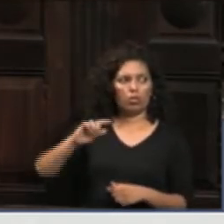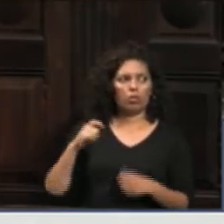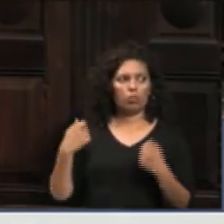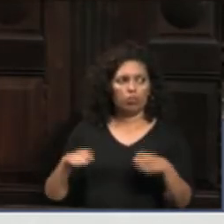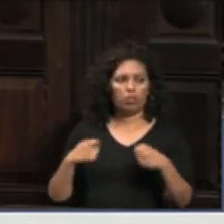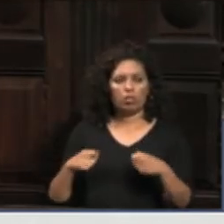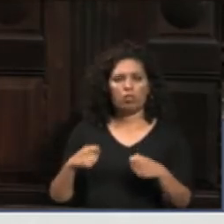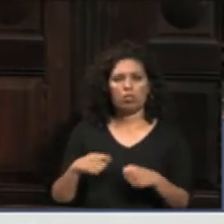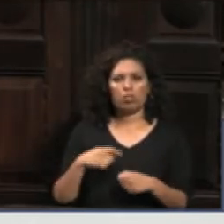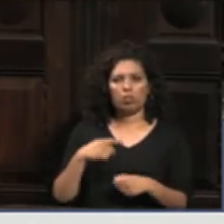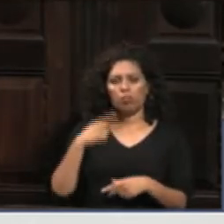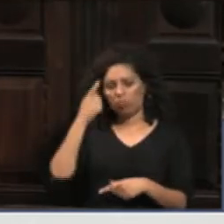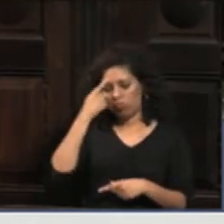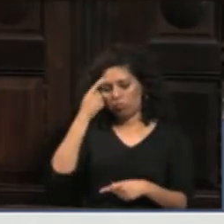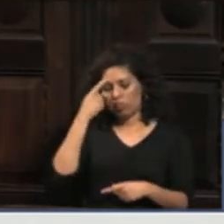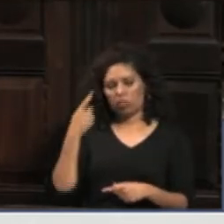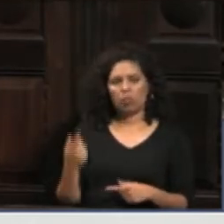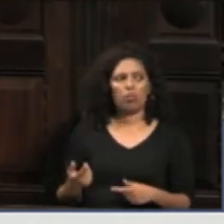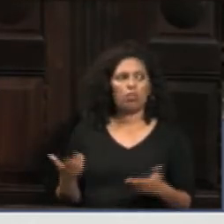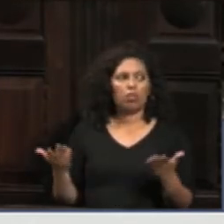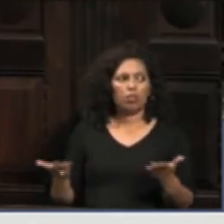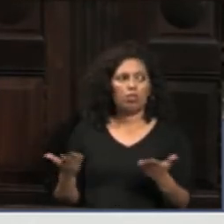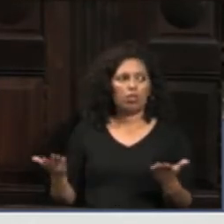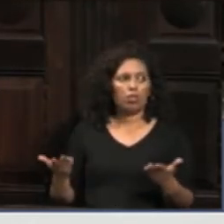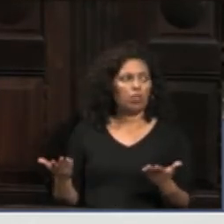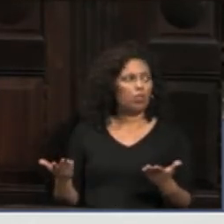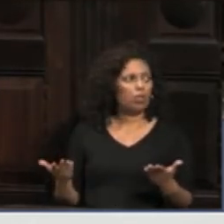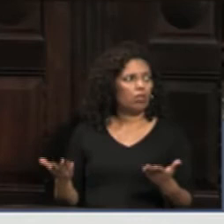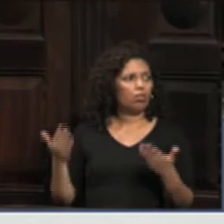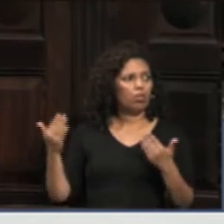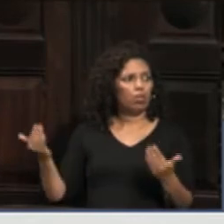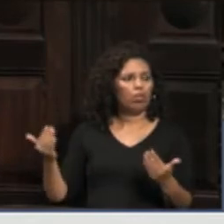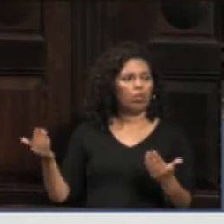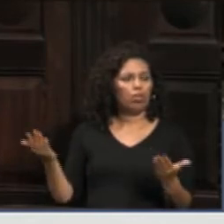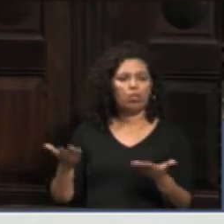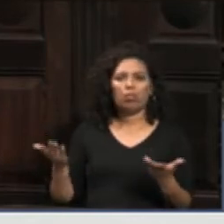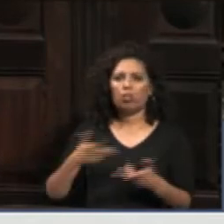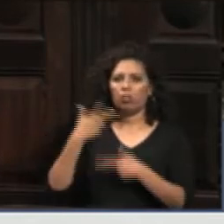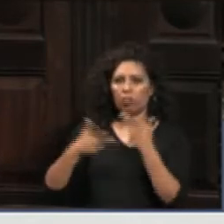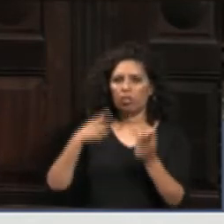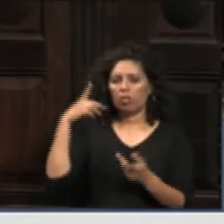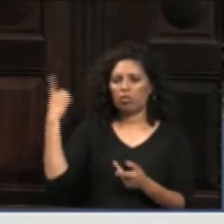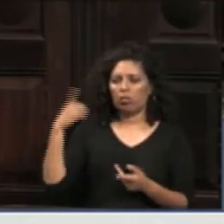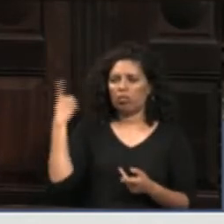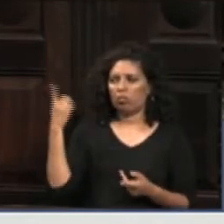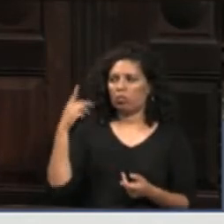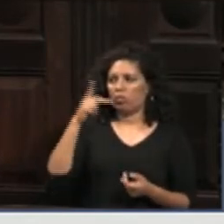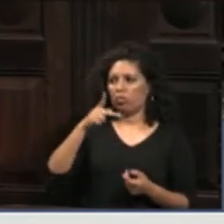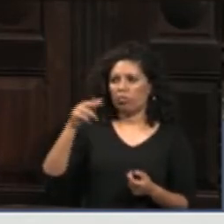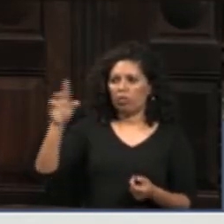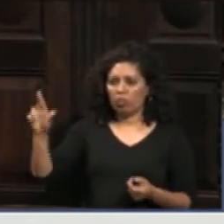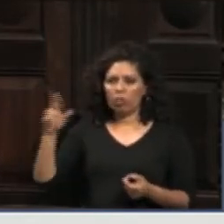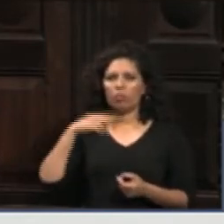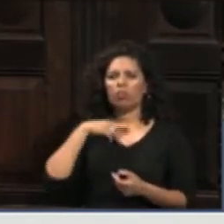e quero muito que esse momento seja especial. Deputado Paulo Ramos, de novo, fazemos